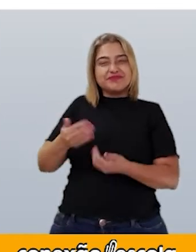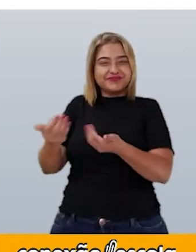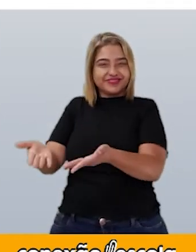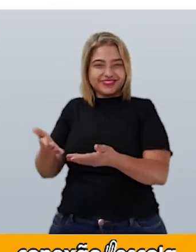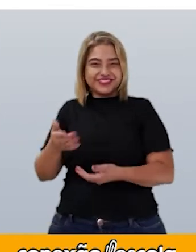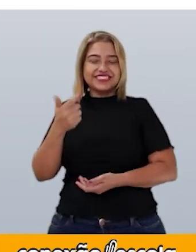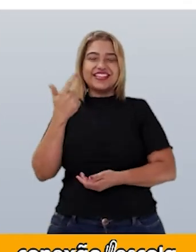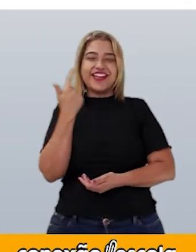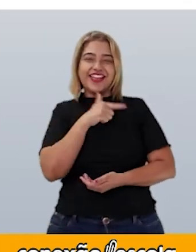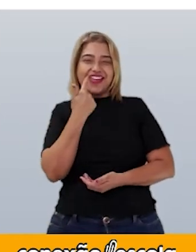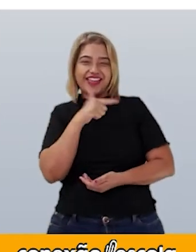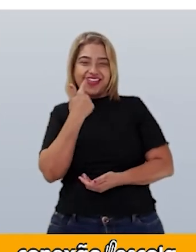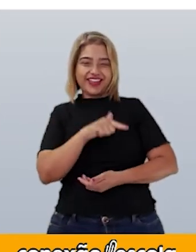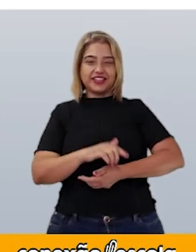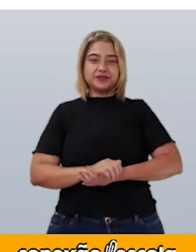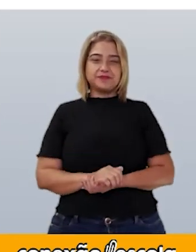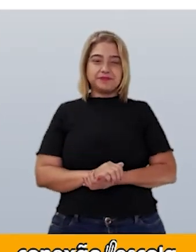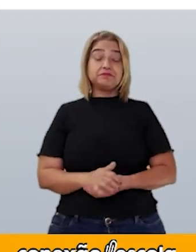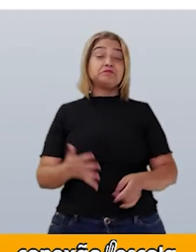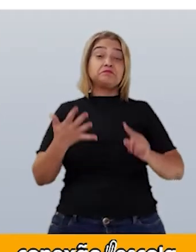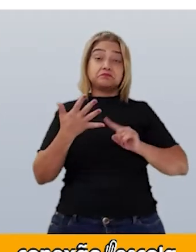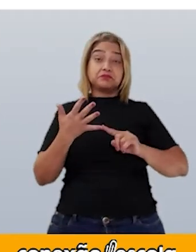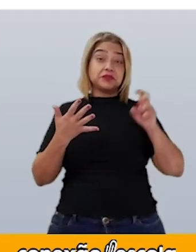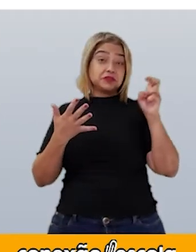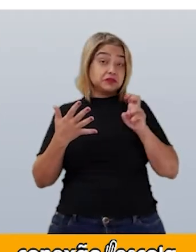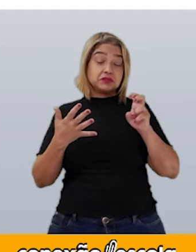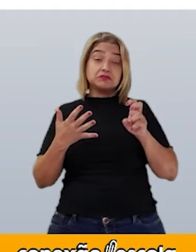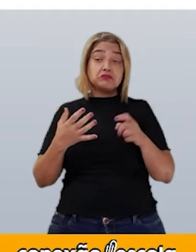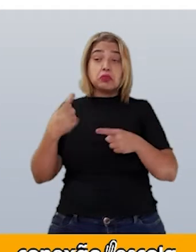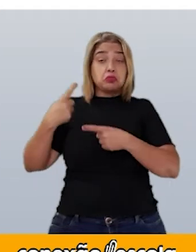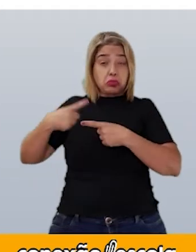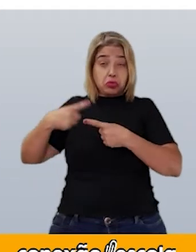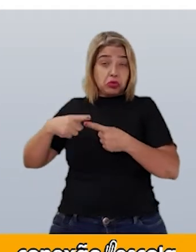número 5 disse: é porque não existe.